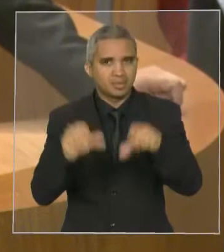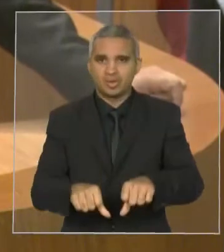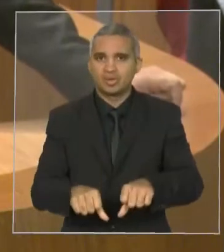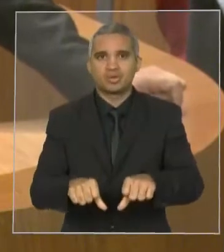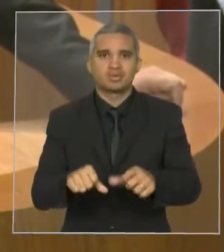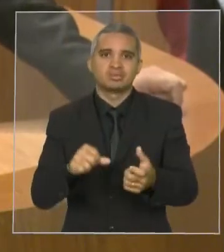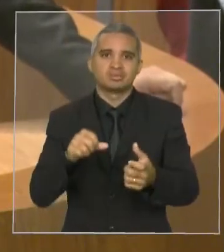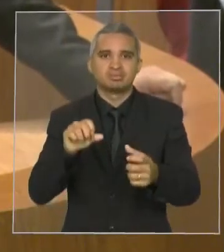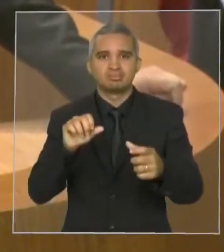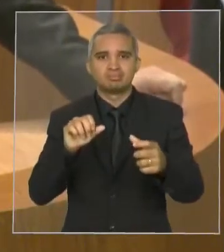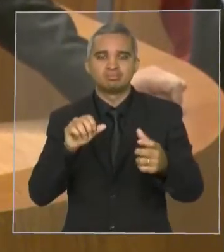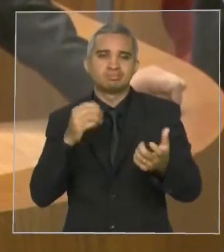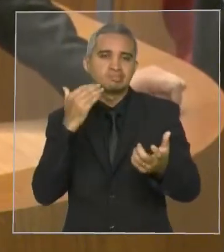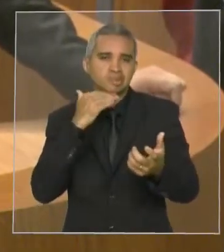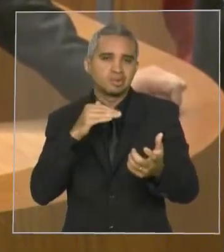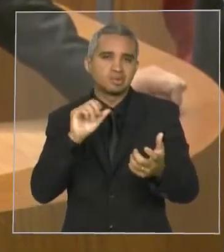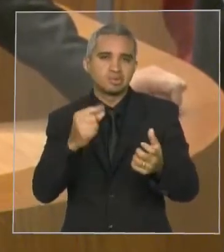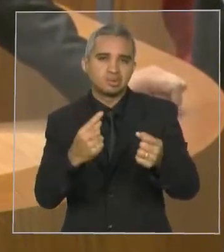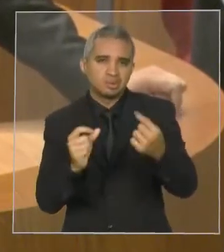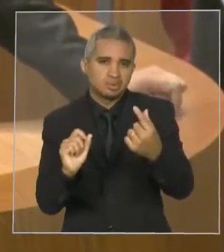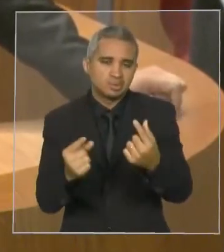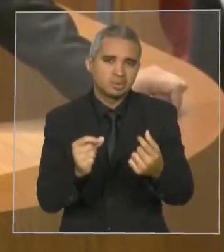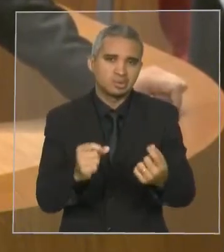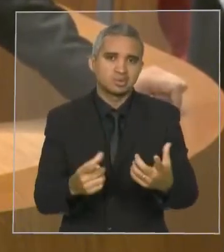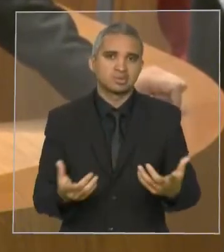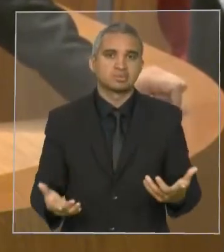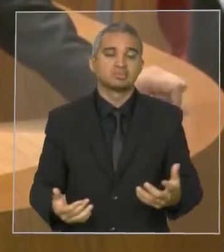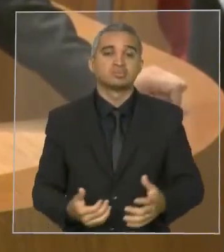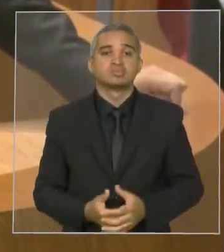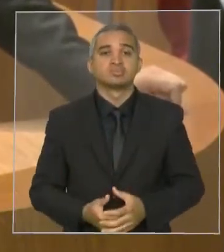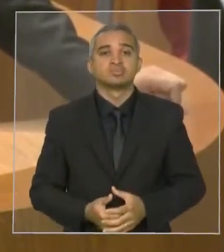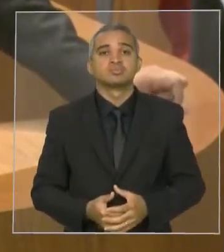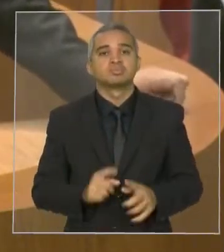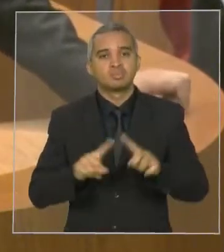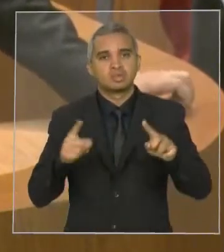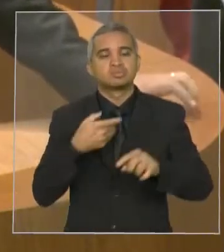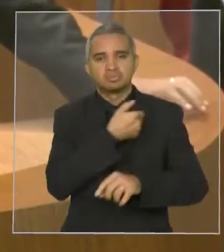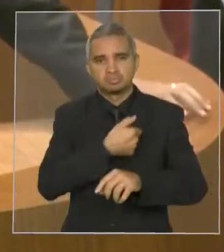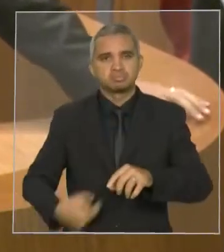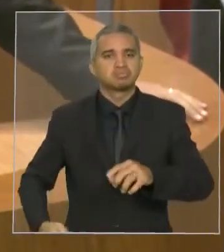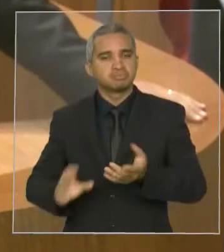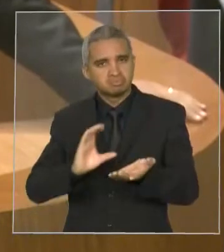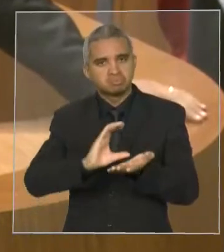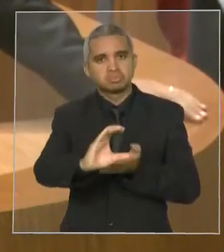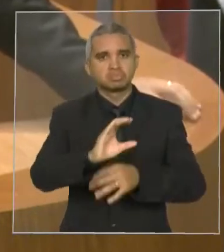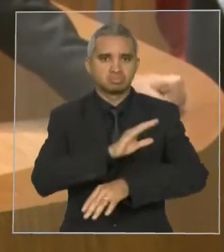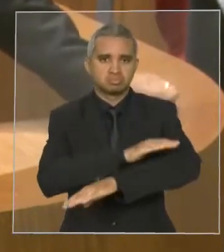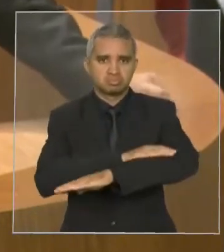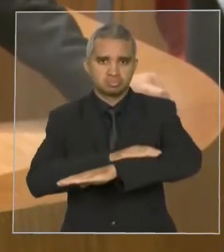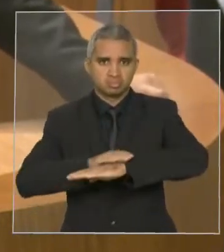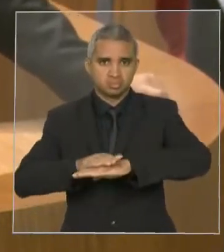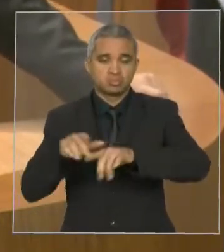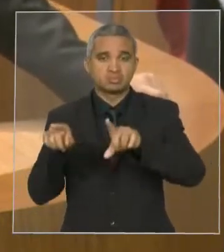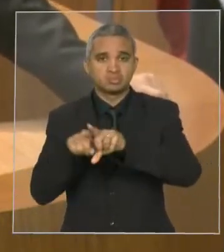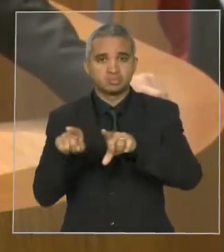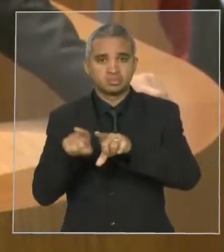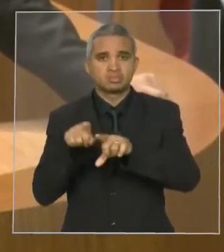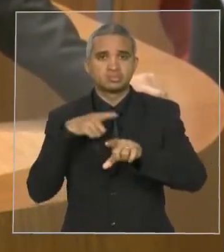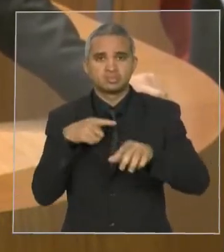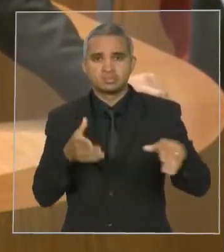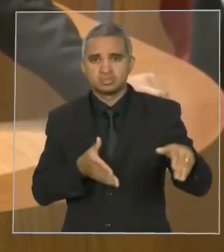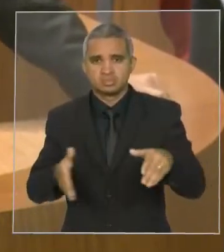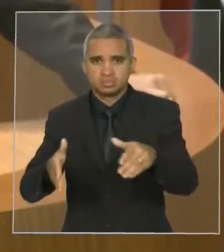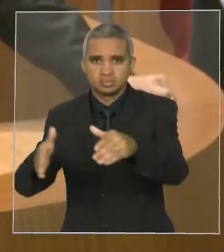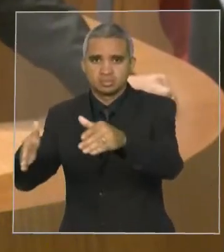imperatriz foi o governo do estado do outro lado avançando em obras importantes como a estrada do arroz